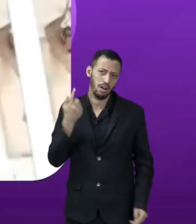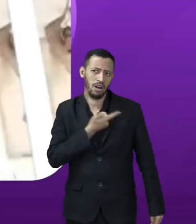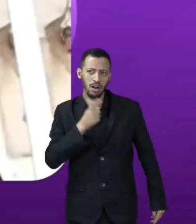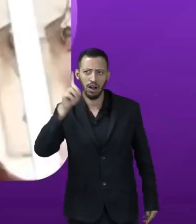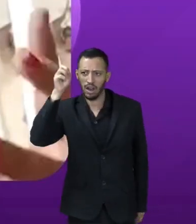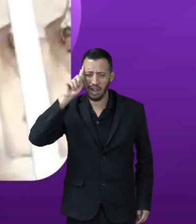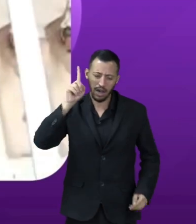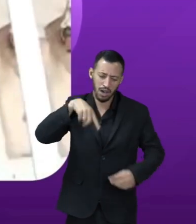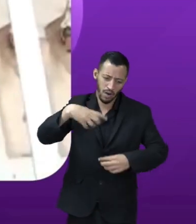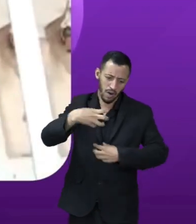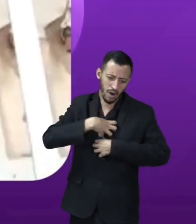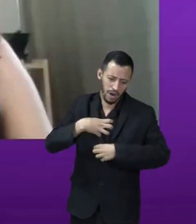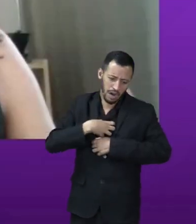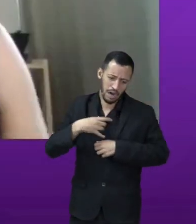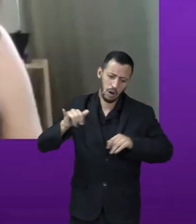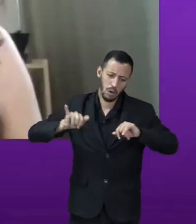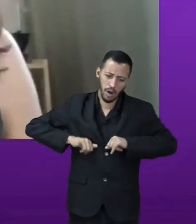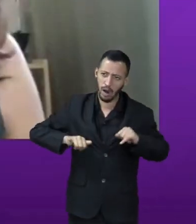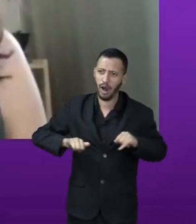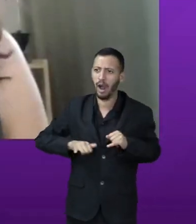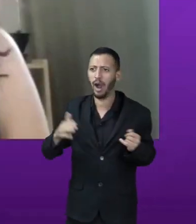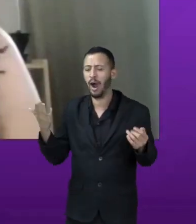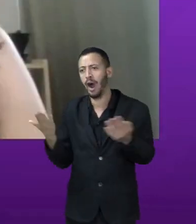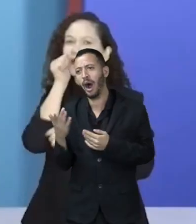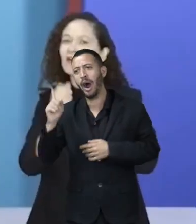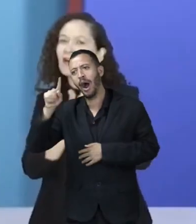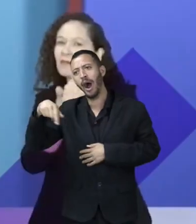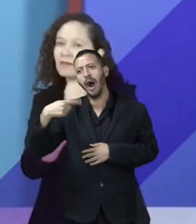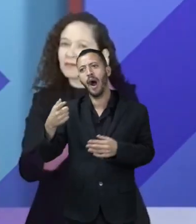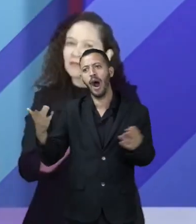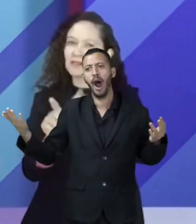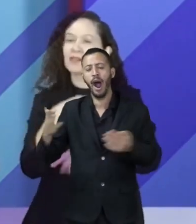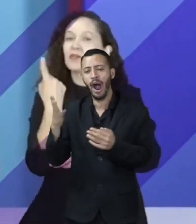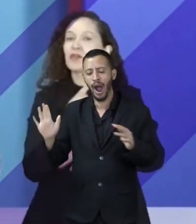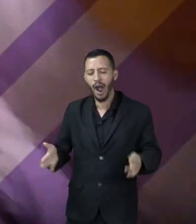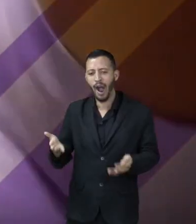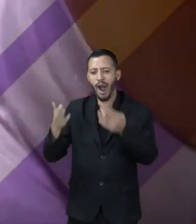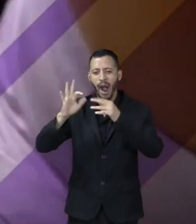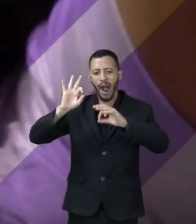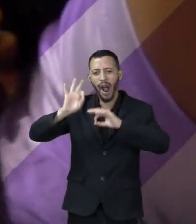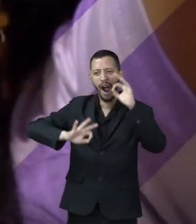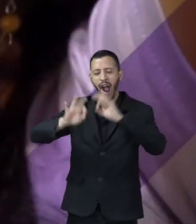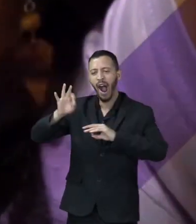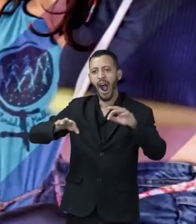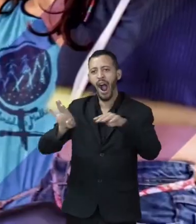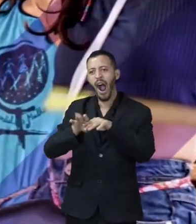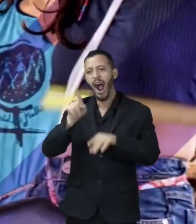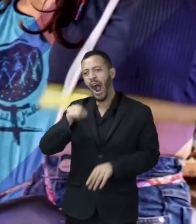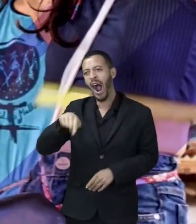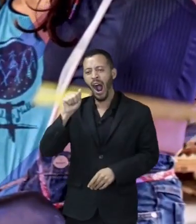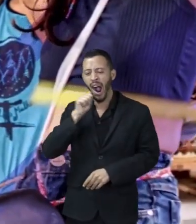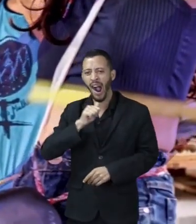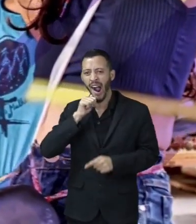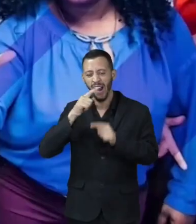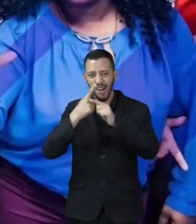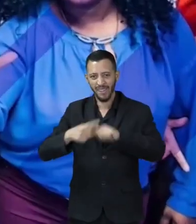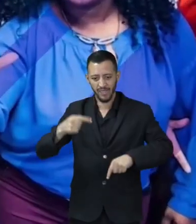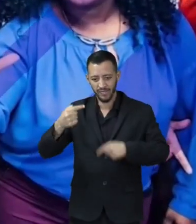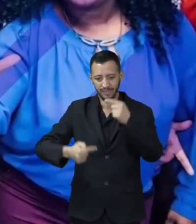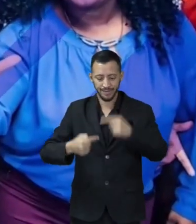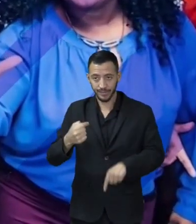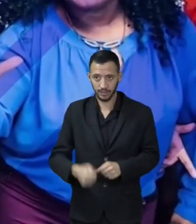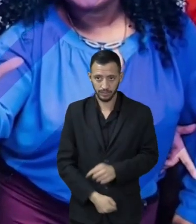Que eu senti na pele. Mas, seguindo o debate, incentiva e prepara você, mulher, para a disputa